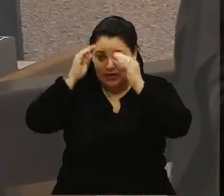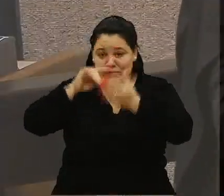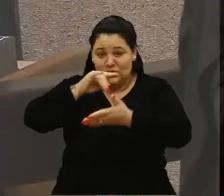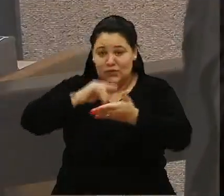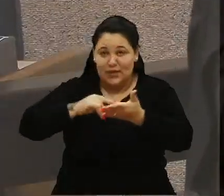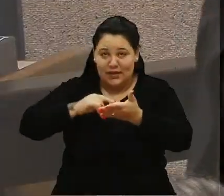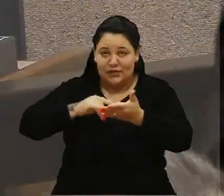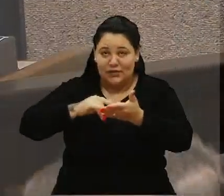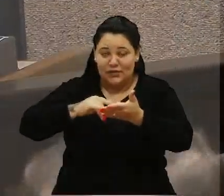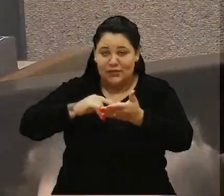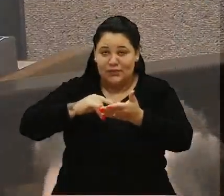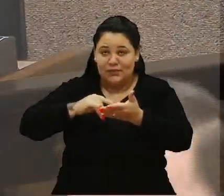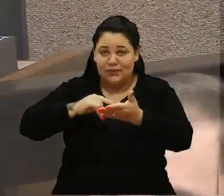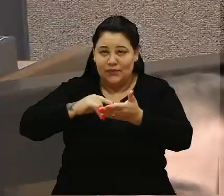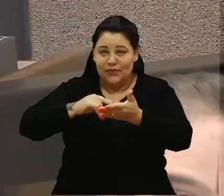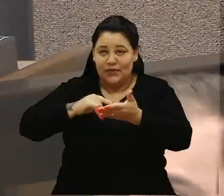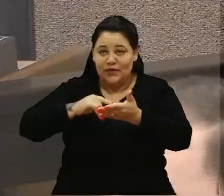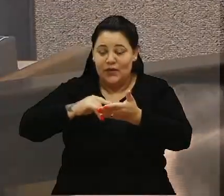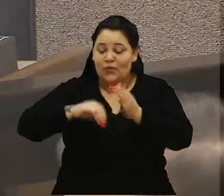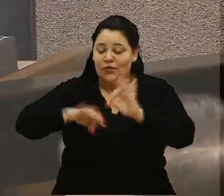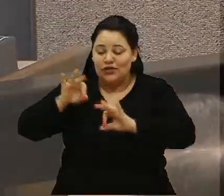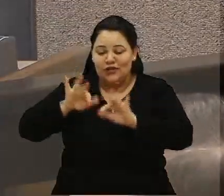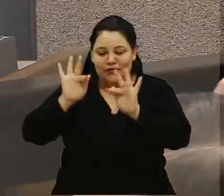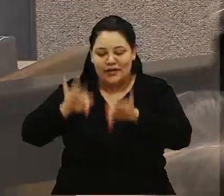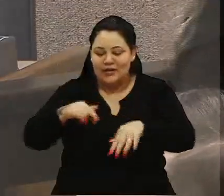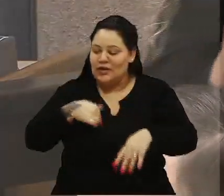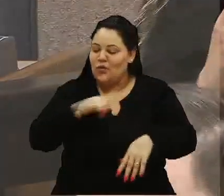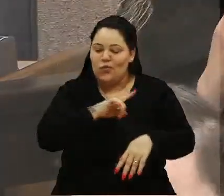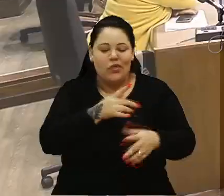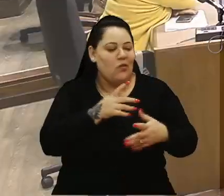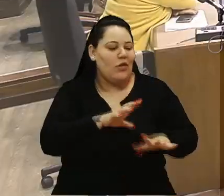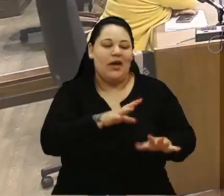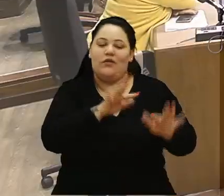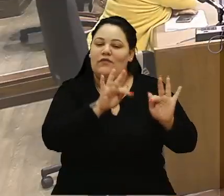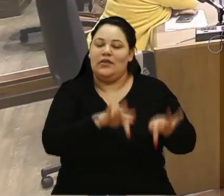projeto termina aqui e eu também não gostaria que terminasse. Era isso, senhor presidente. Obrigada. Obrigado.